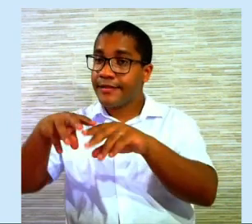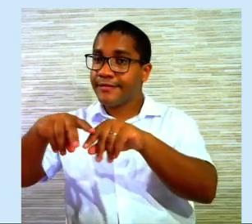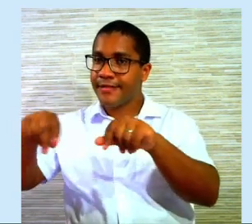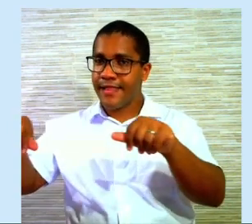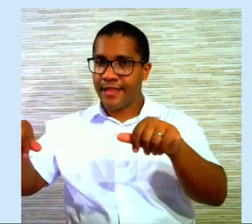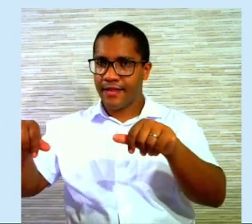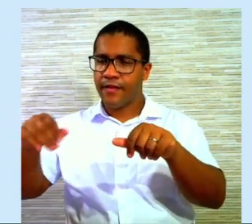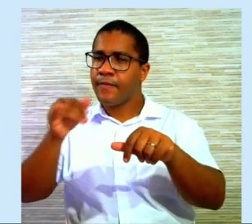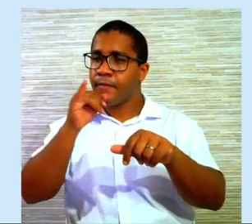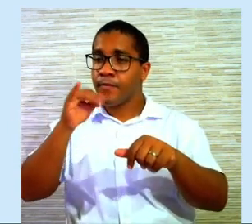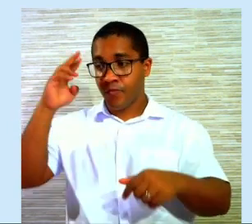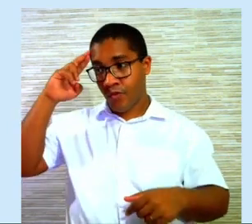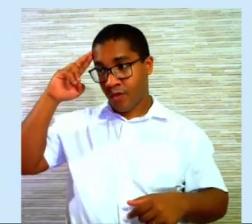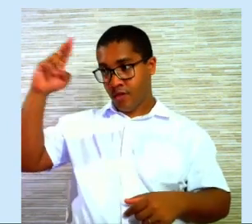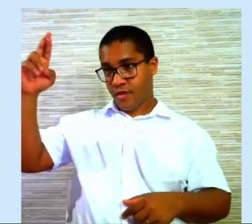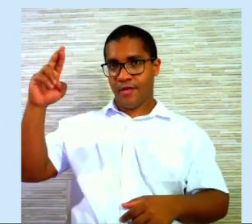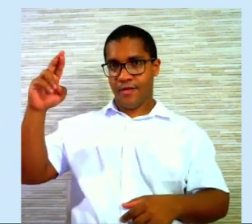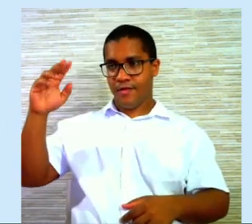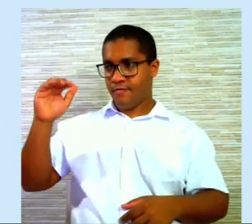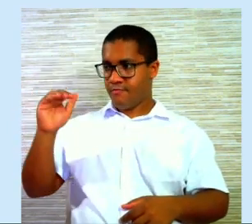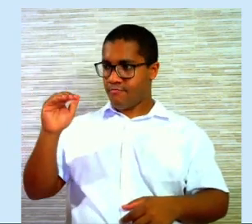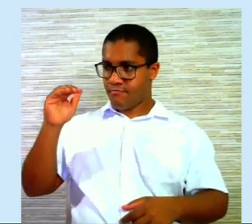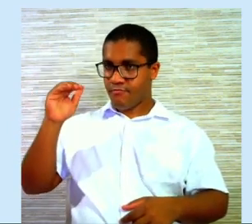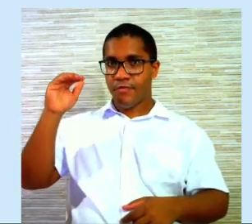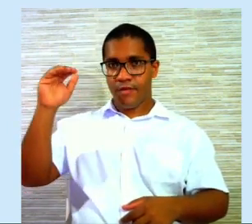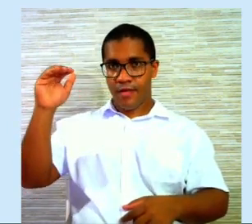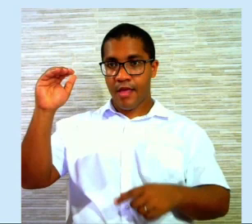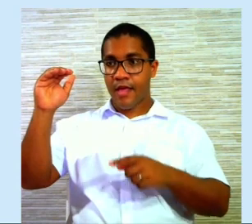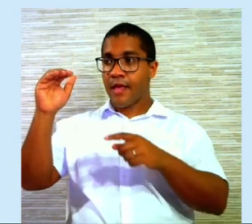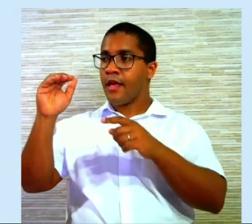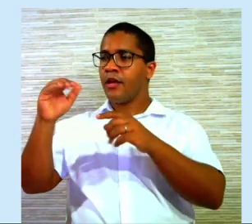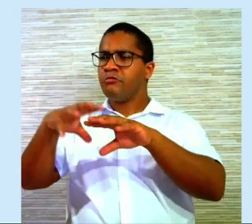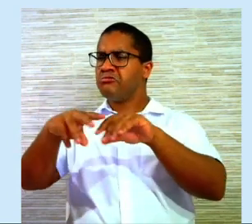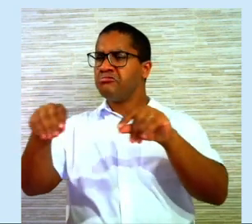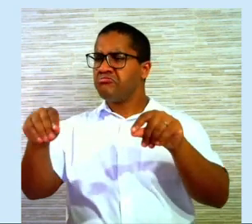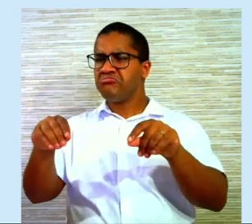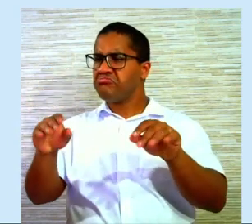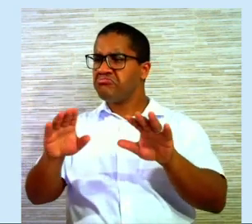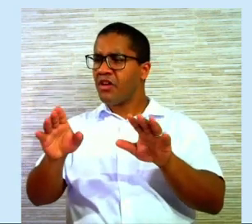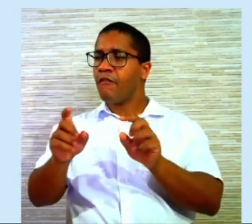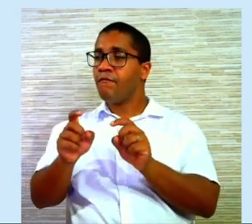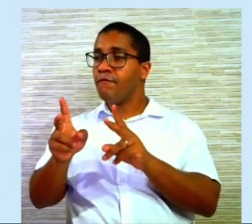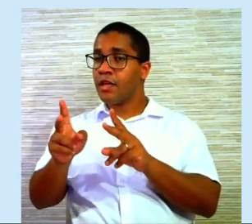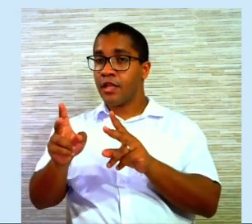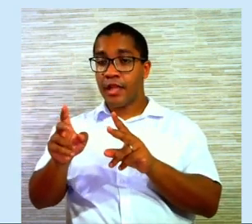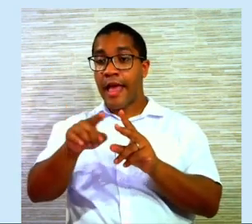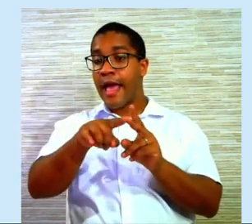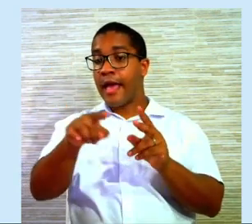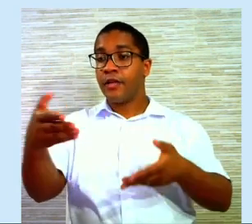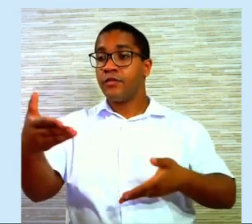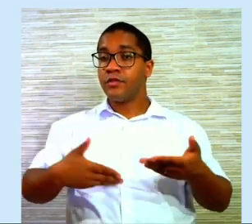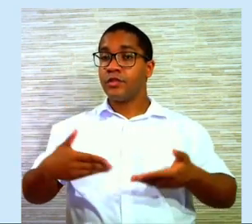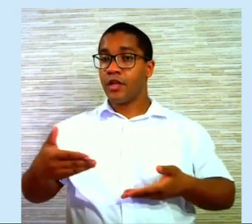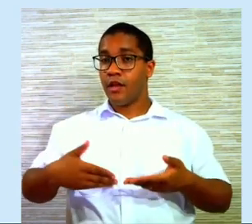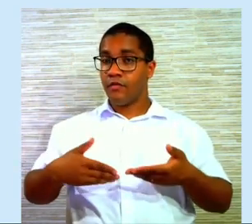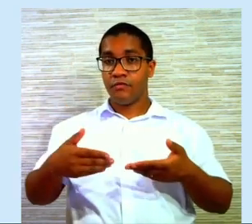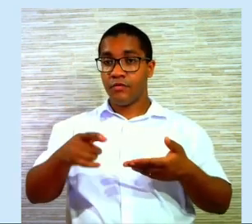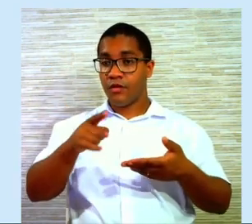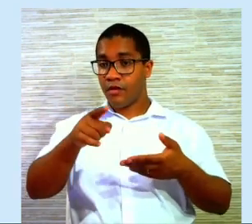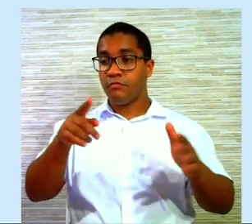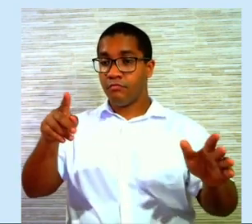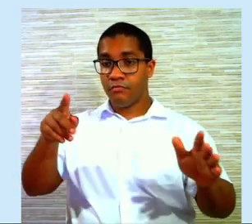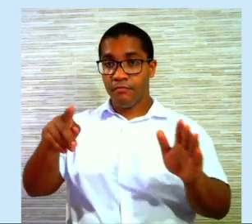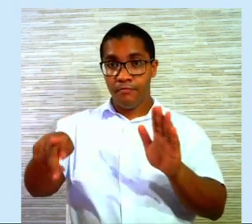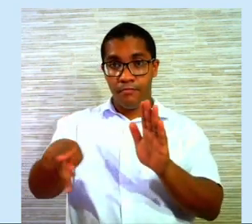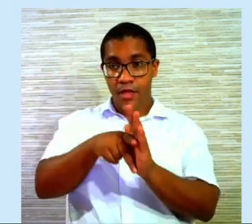servo vendesse a terra, quem comprasse a terra iria herdar o quê? Iria herdar o servo. É totalmente diferente,